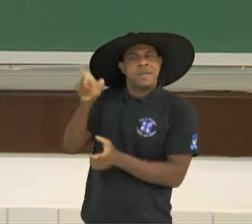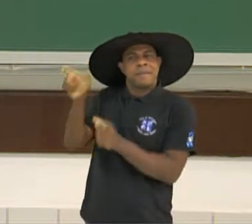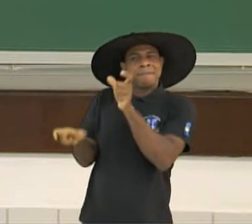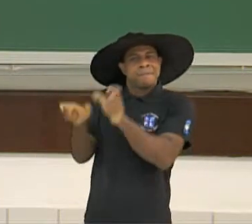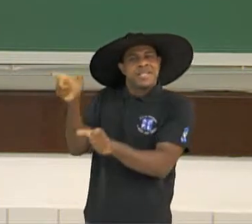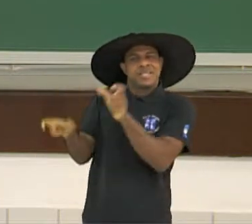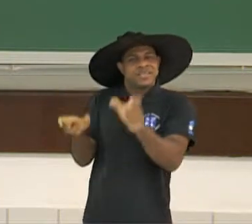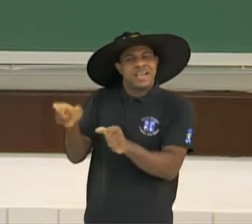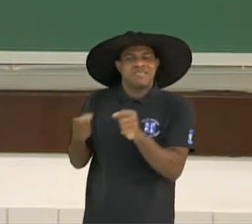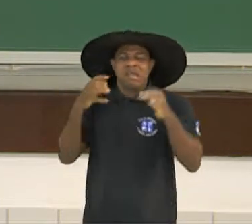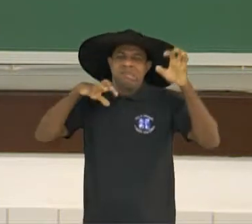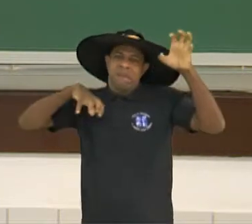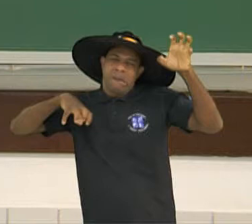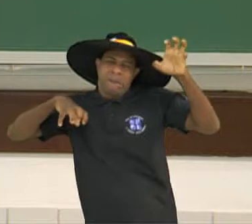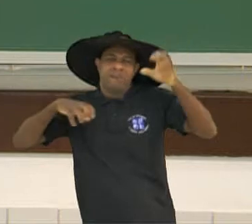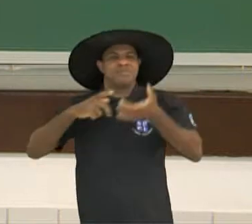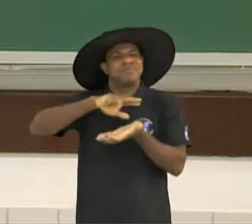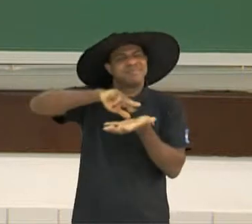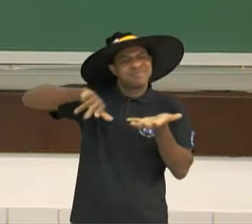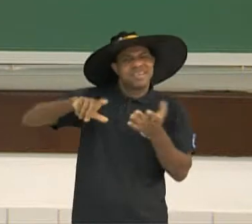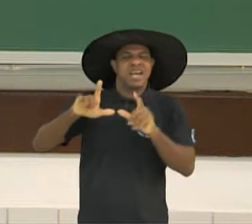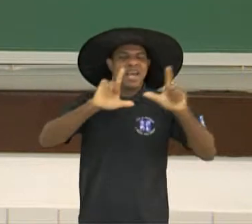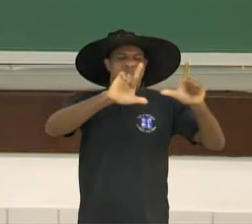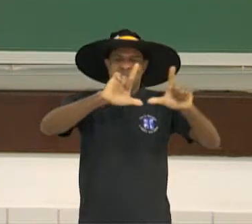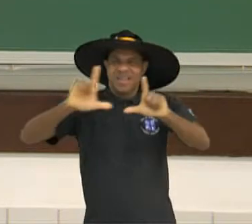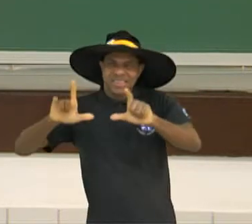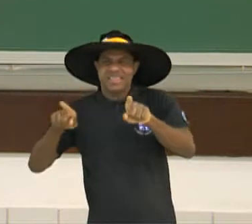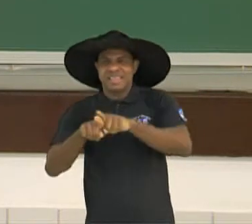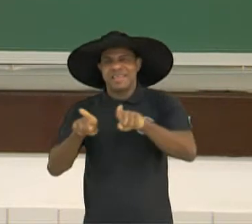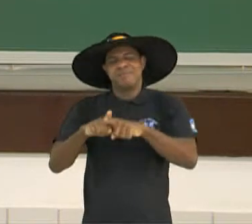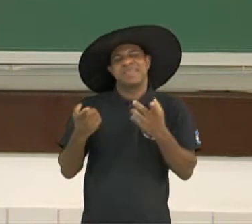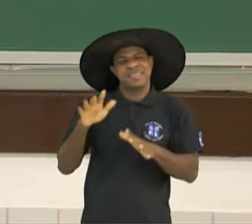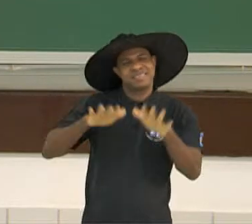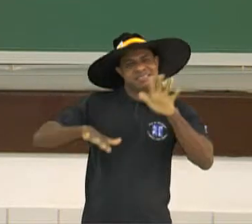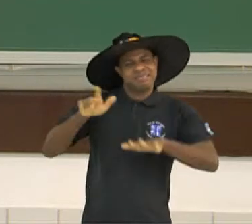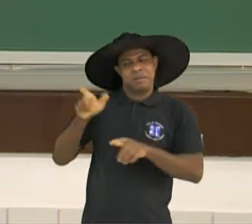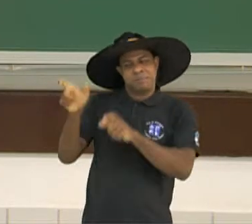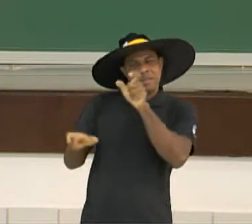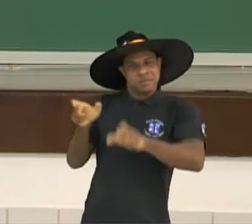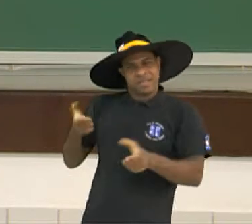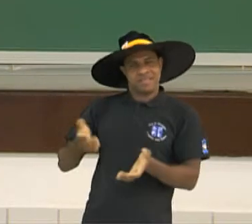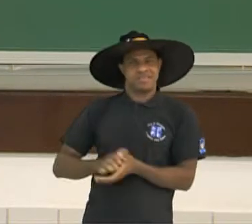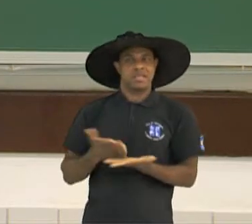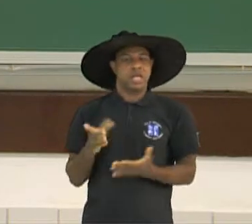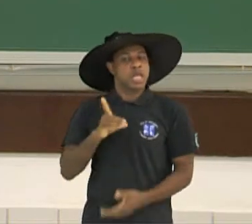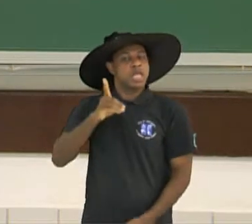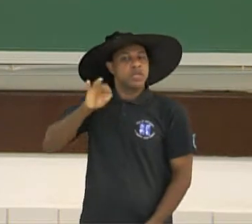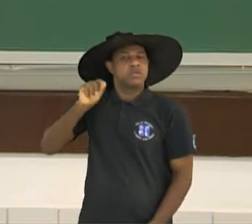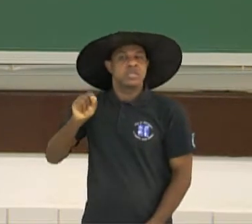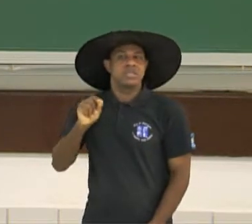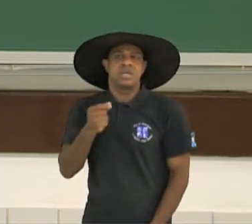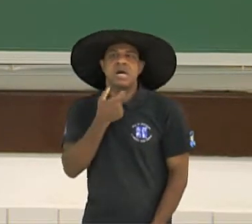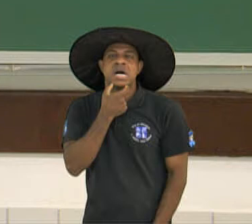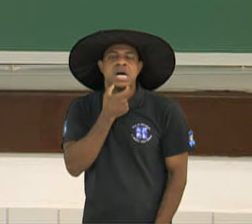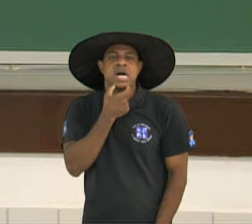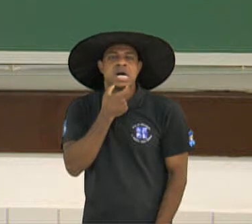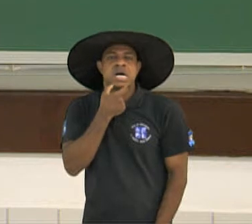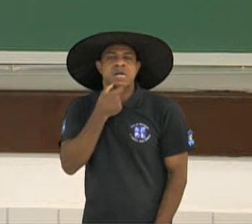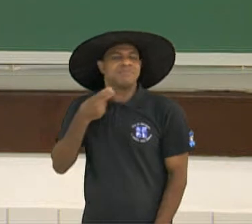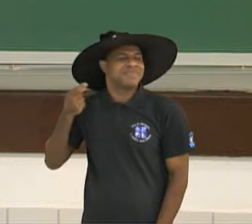de terror, alguns personagens de quadrinhos, né? E esse dia, ele vem do inglês